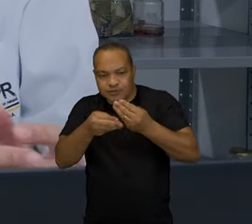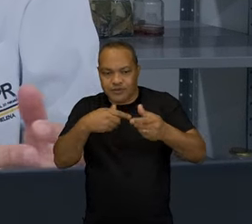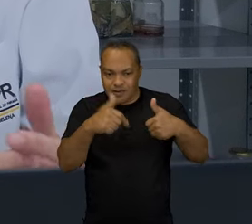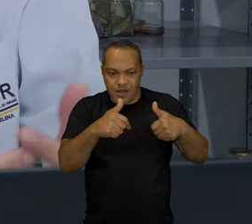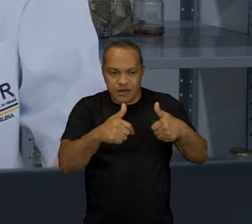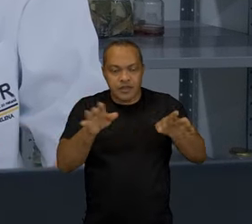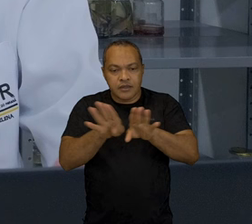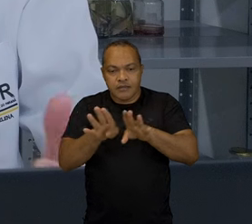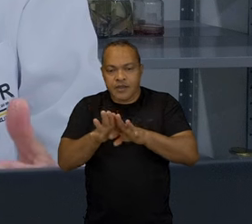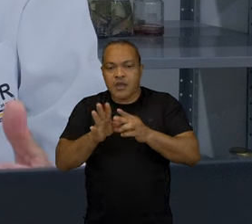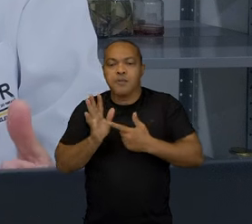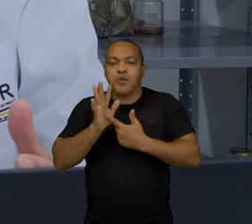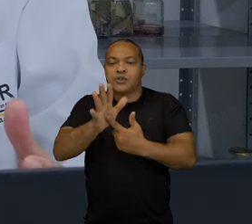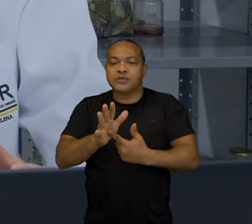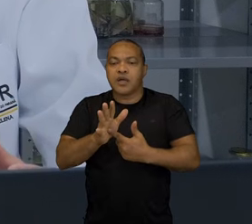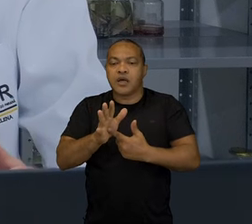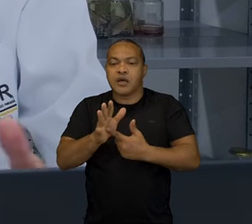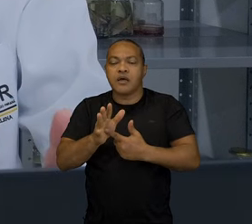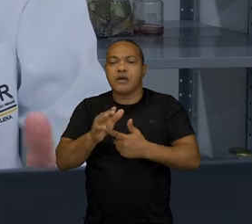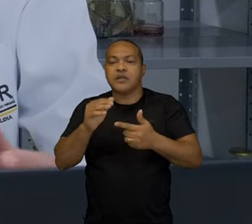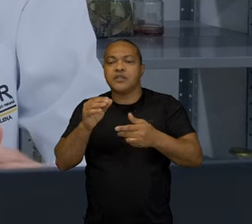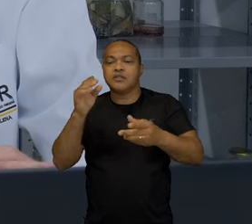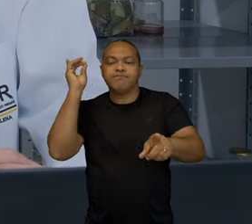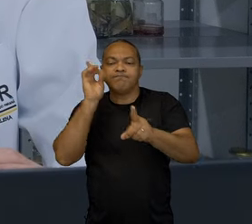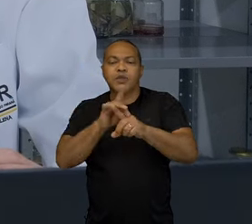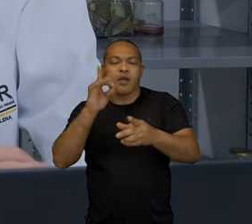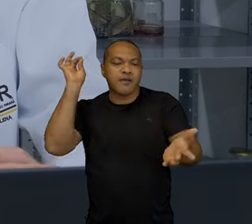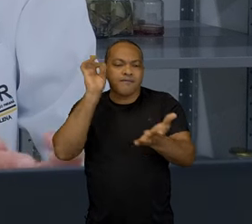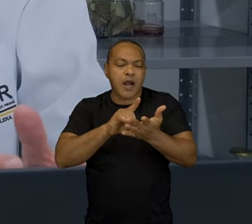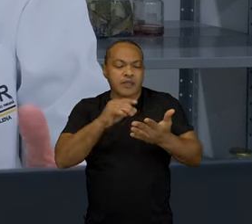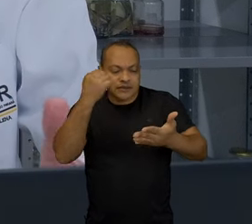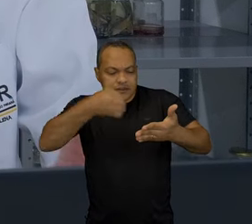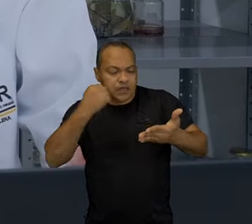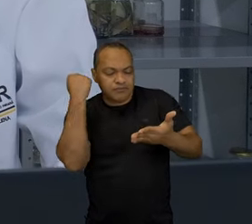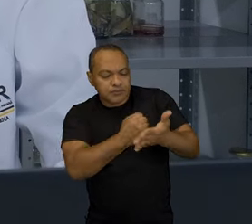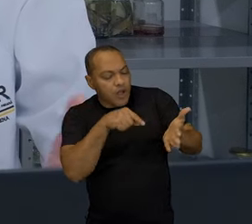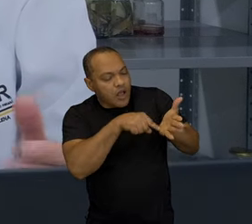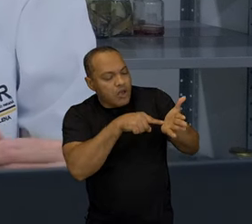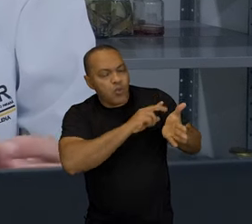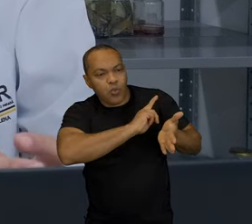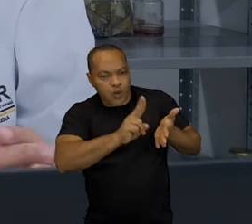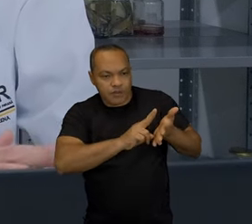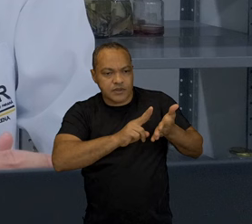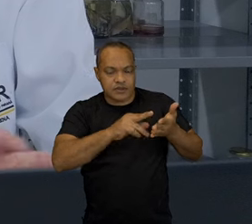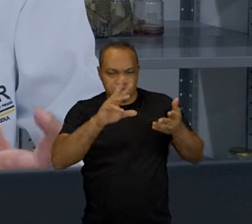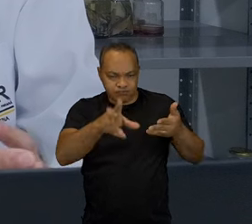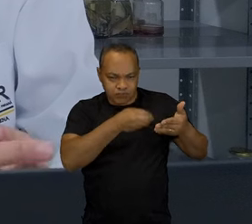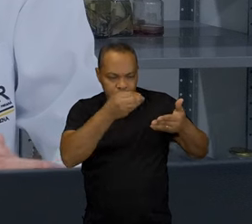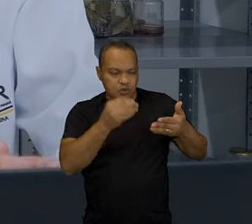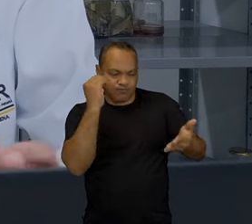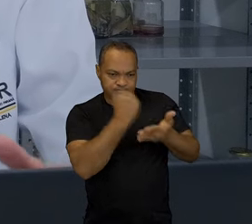trabalho. Também vamos oferecer a chave de identificação das espécies, das espécies que nós coletamos,